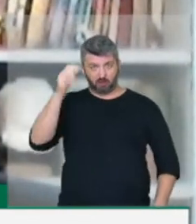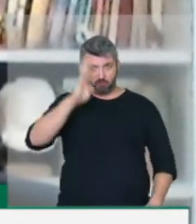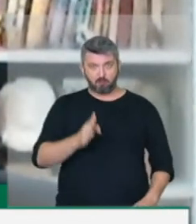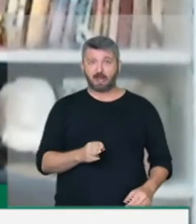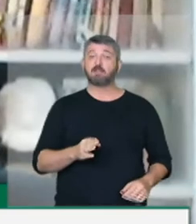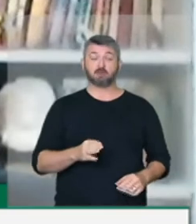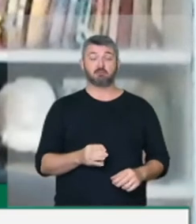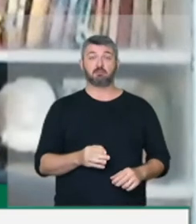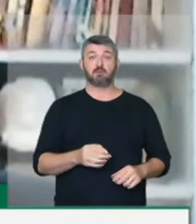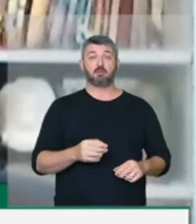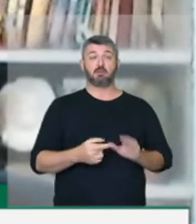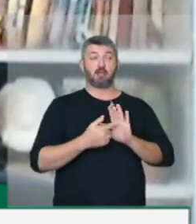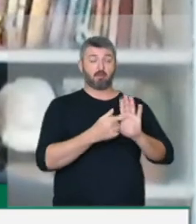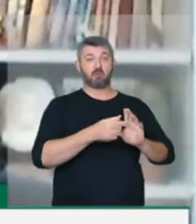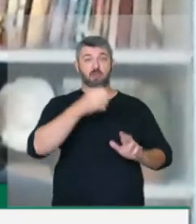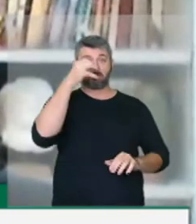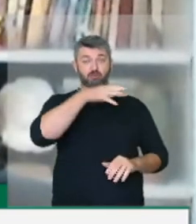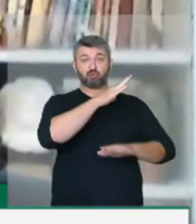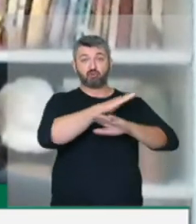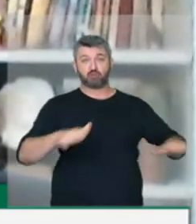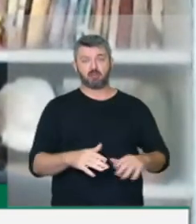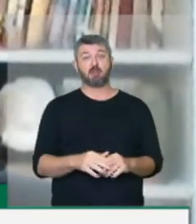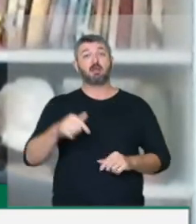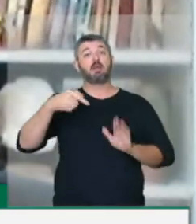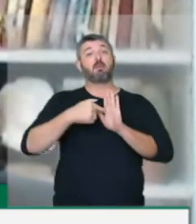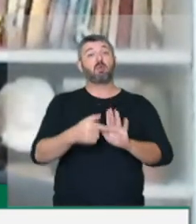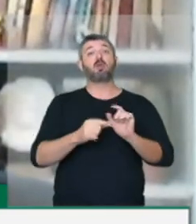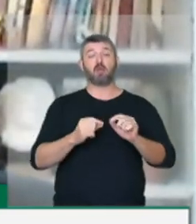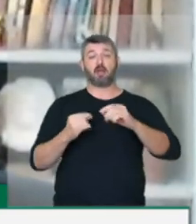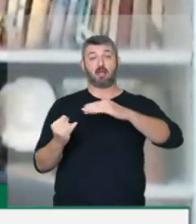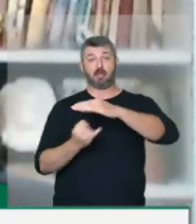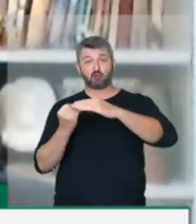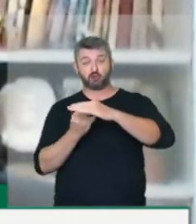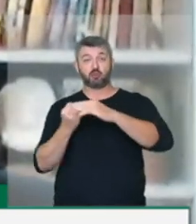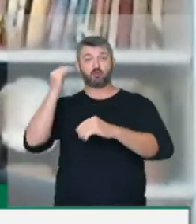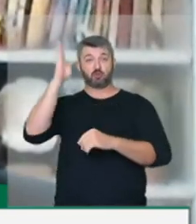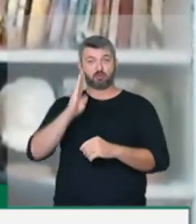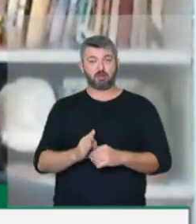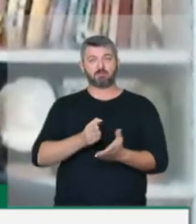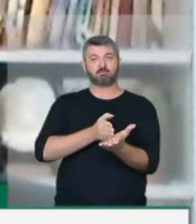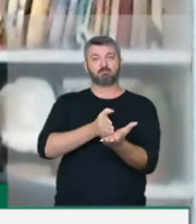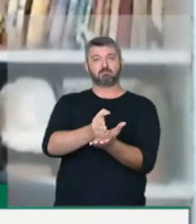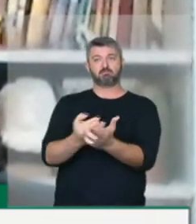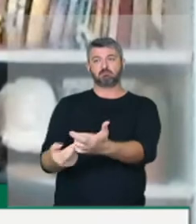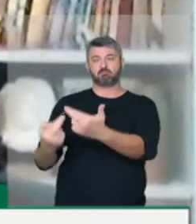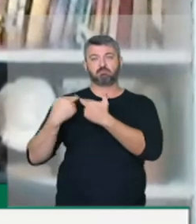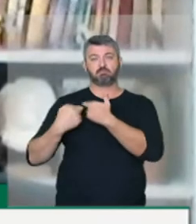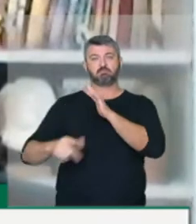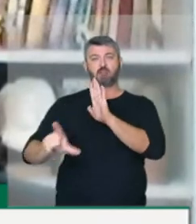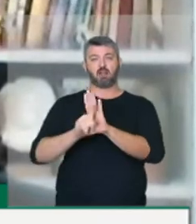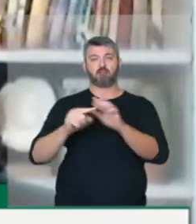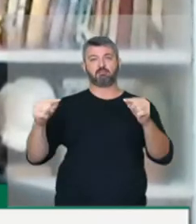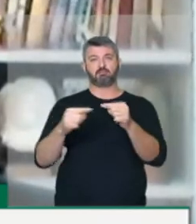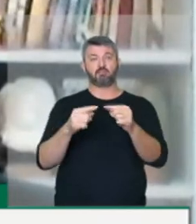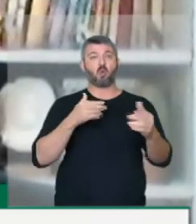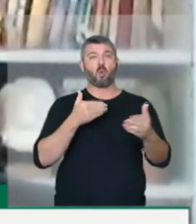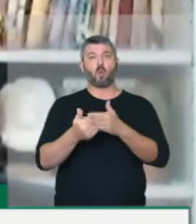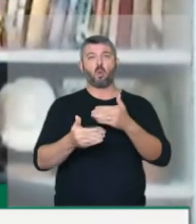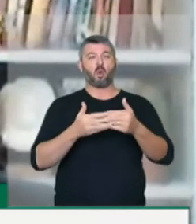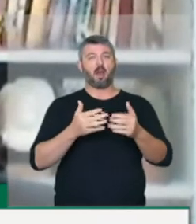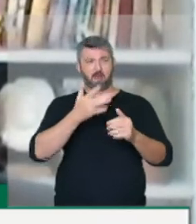país. Precisamos deixar claro que as instituições cumprirão o seu papel contra qualquer